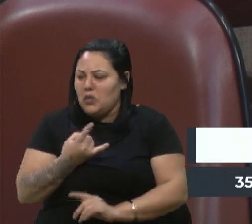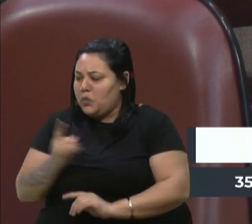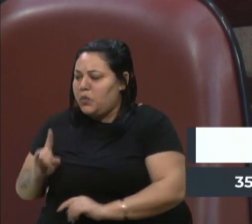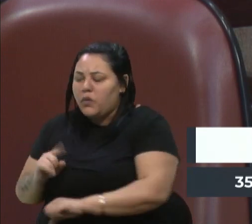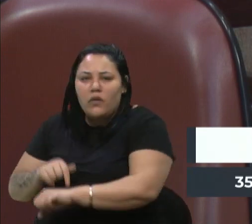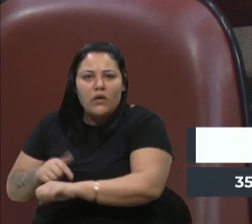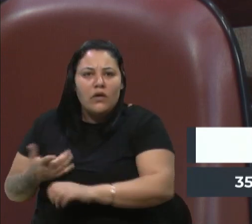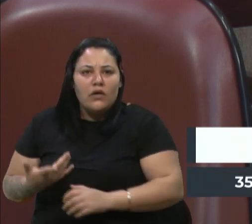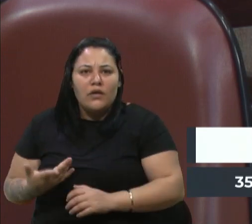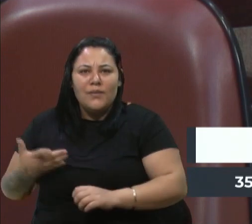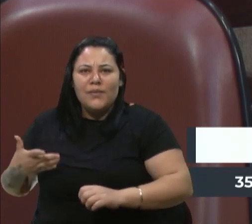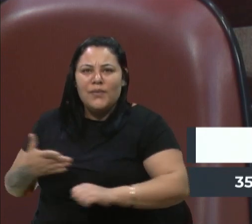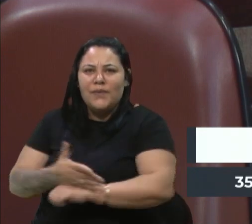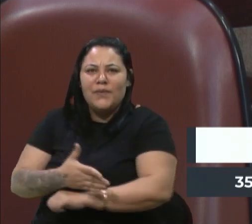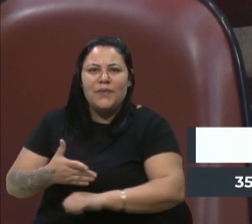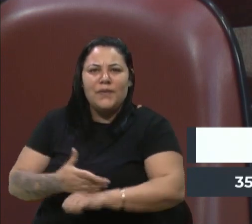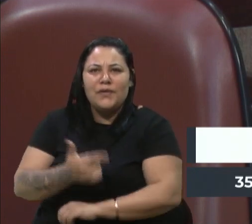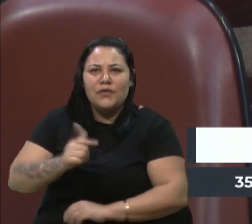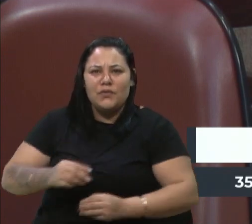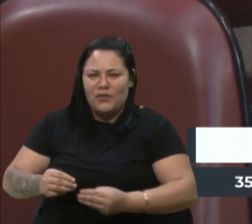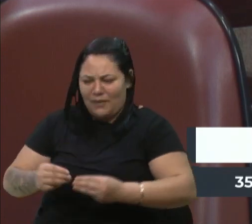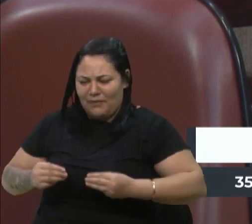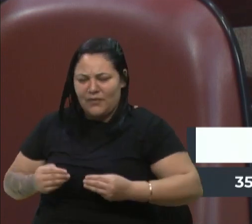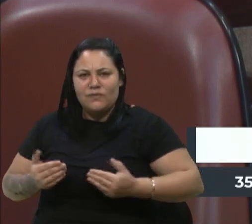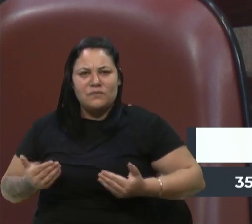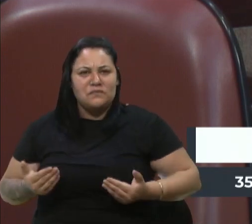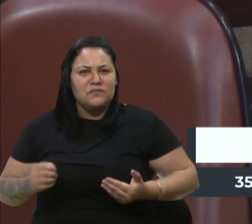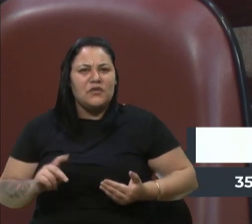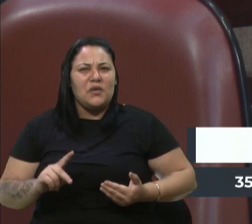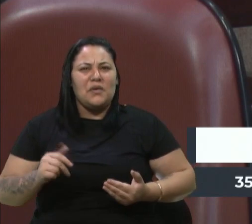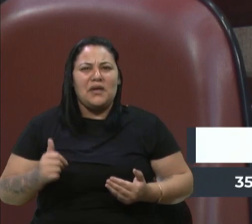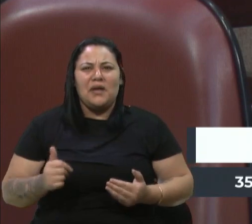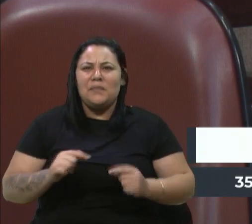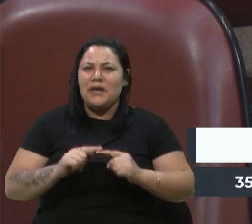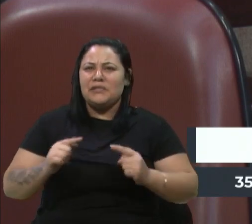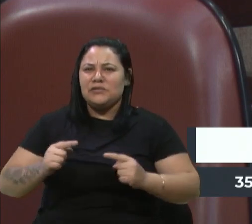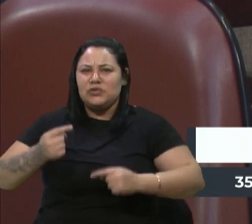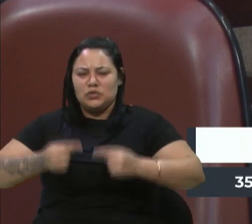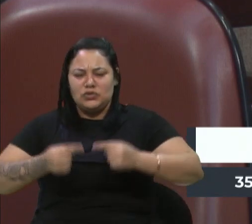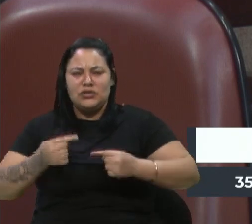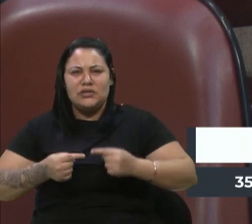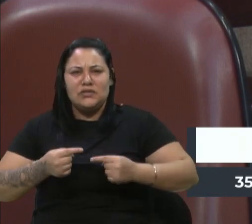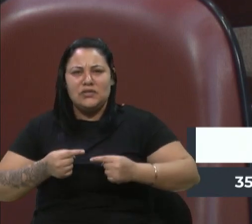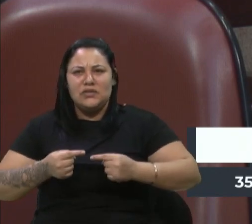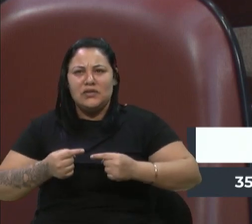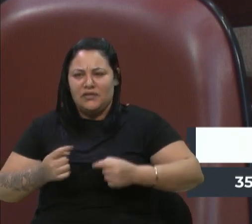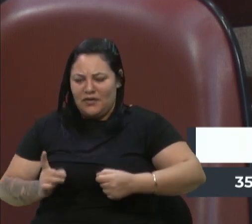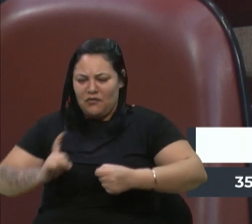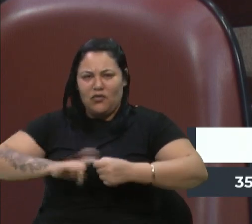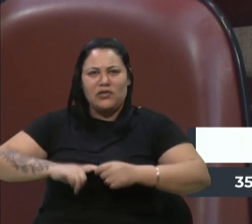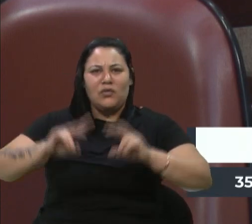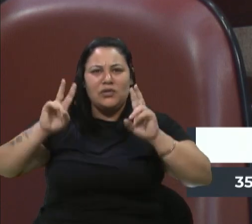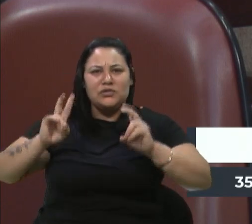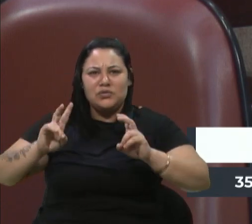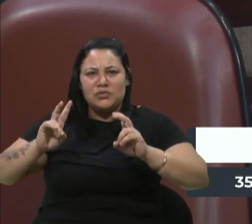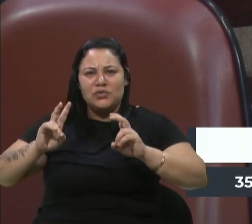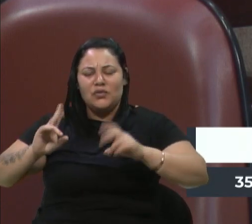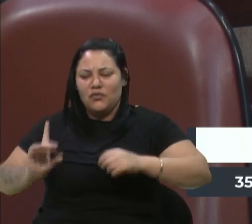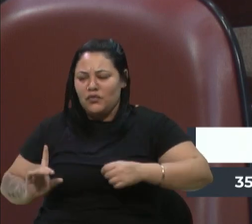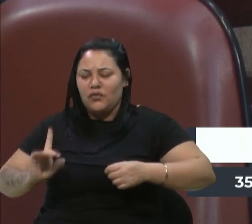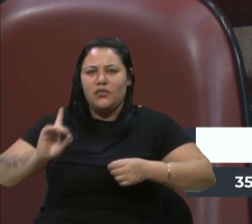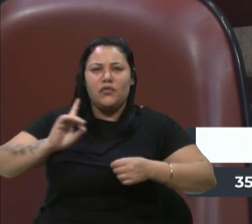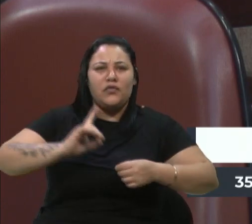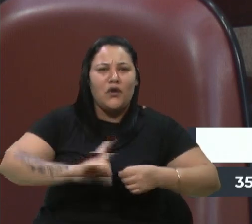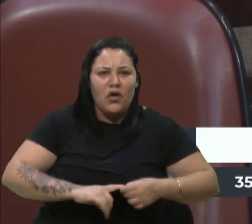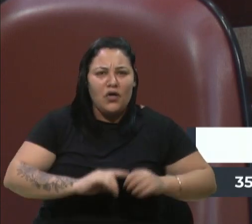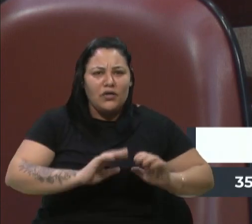momento entra a emenda. Tudo bem, vai ser discutido, só que agora vai voltar, essa matéria retorna, vai ficar